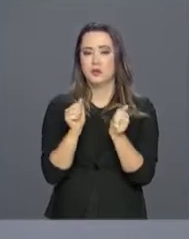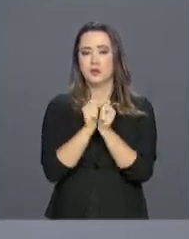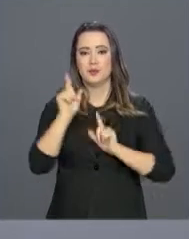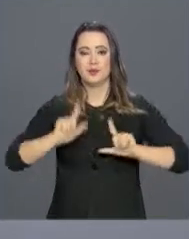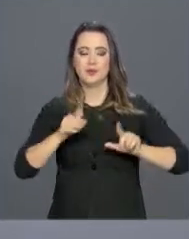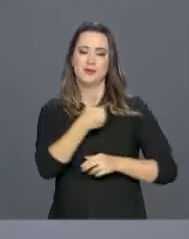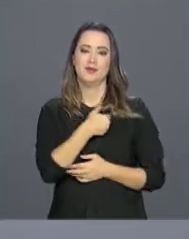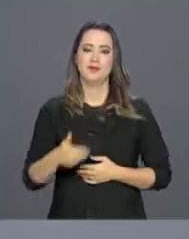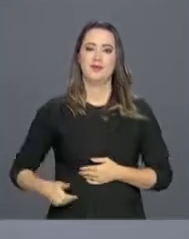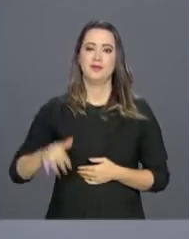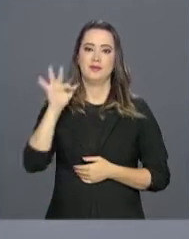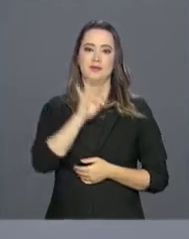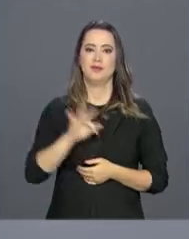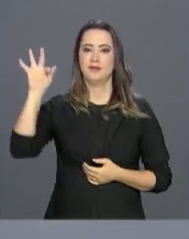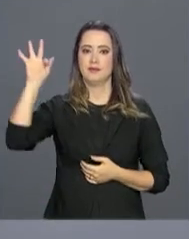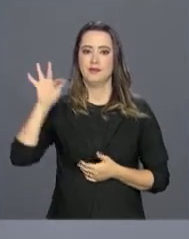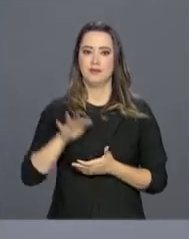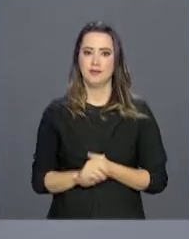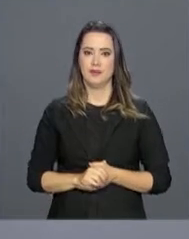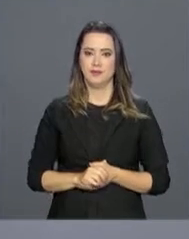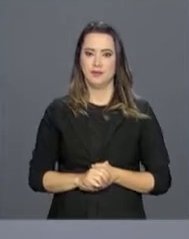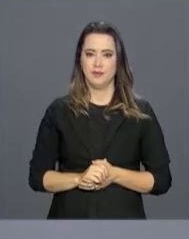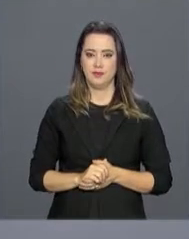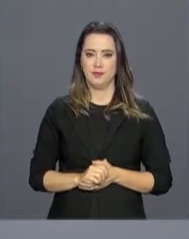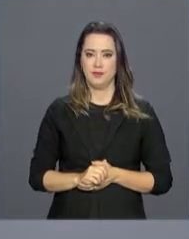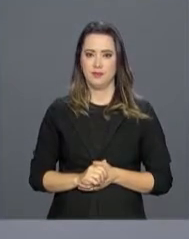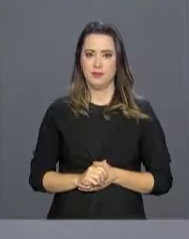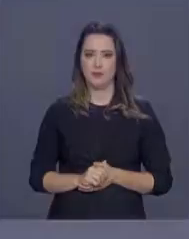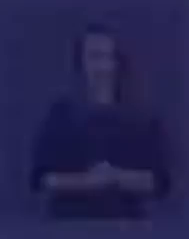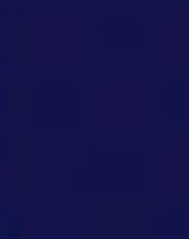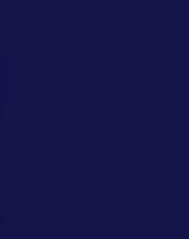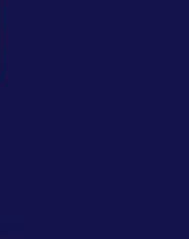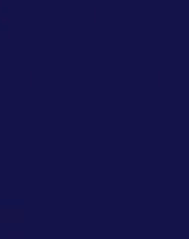continue com a gente aqui na nbr a tv do governo federal